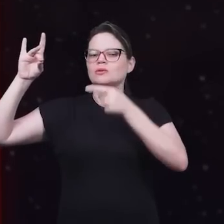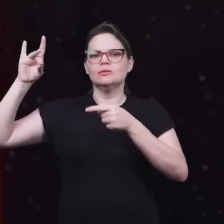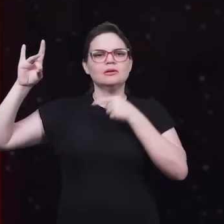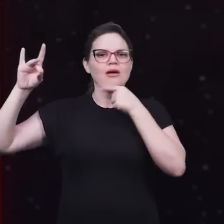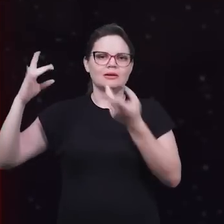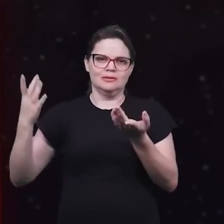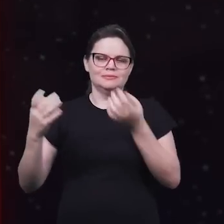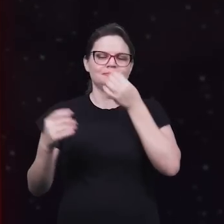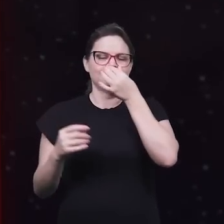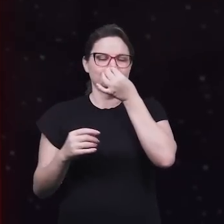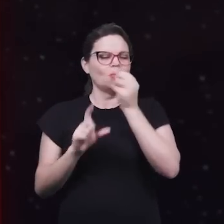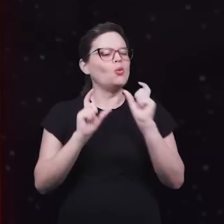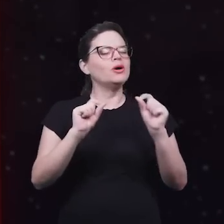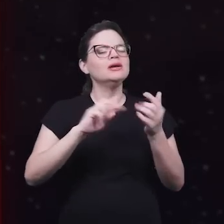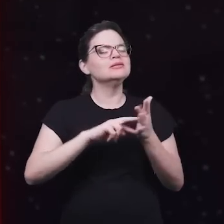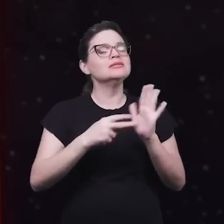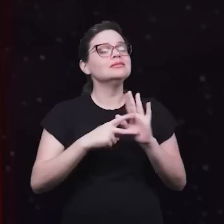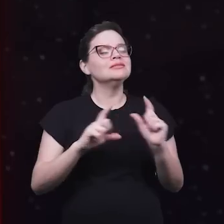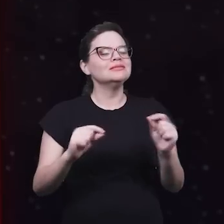Nabote, quando ele